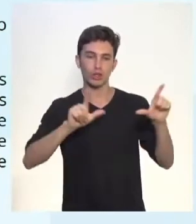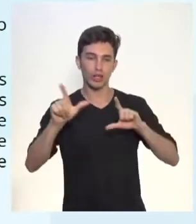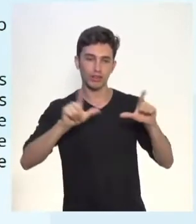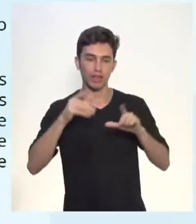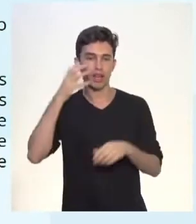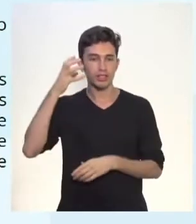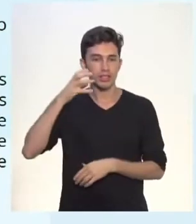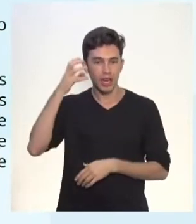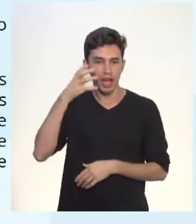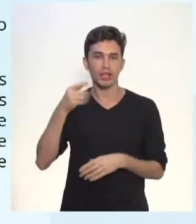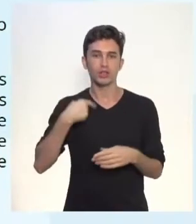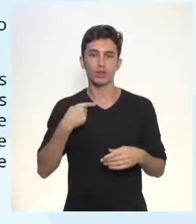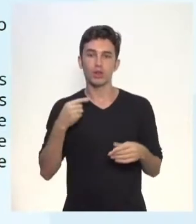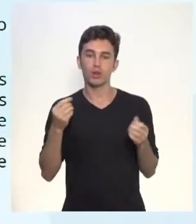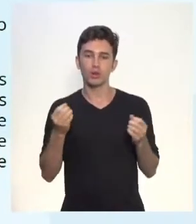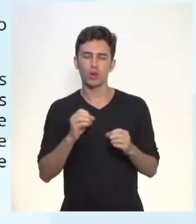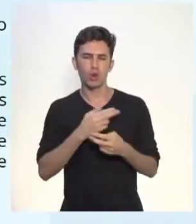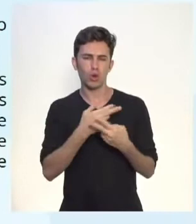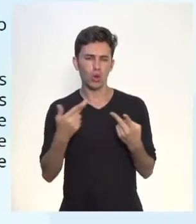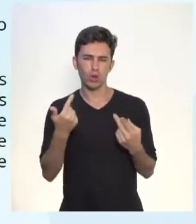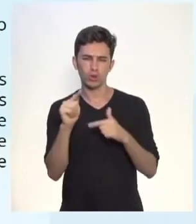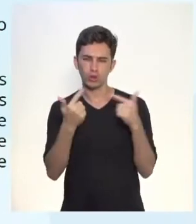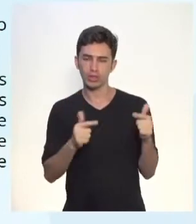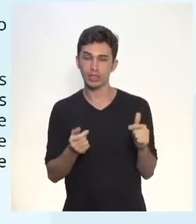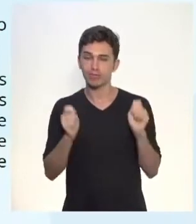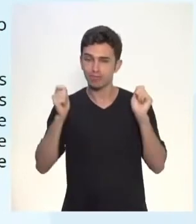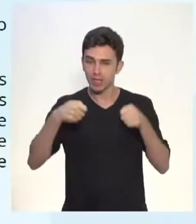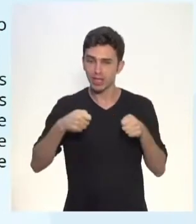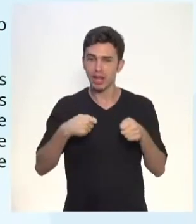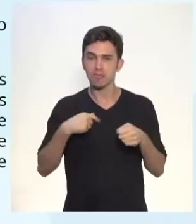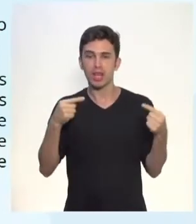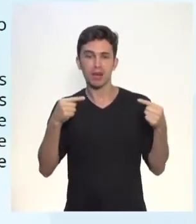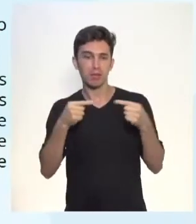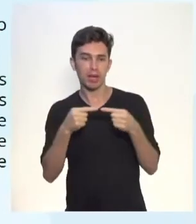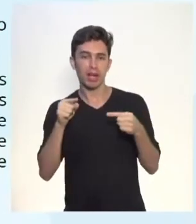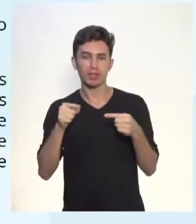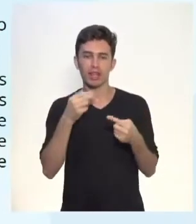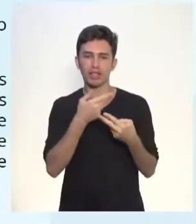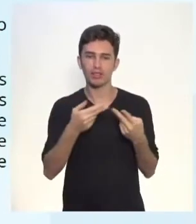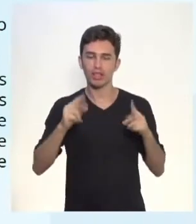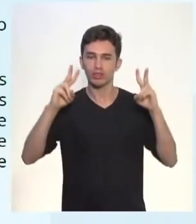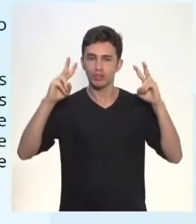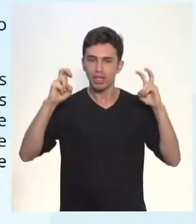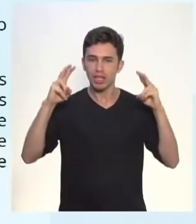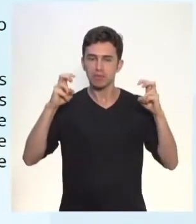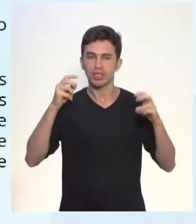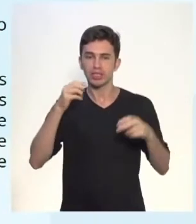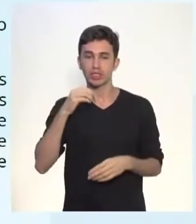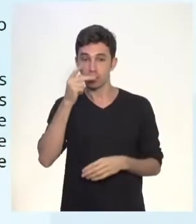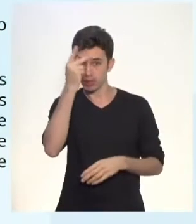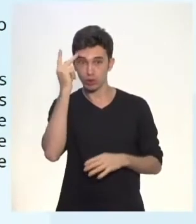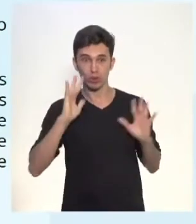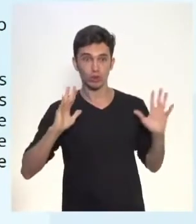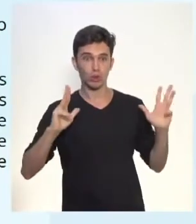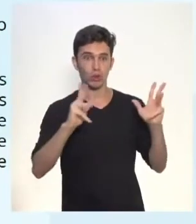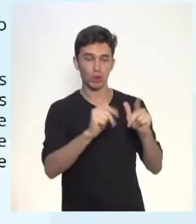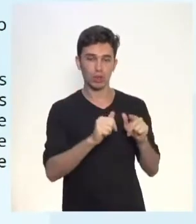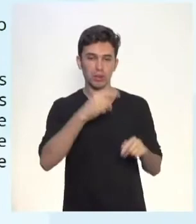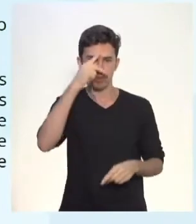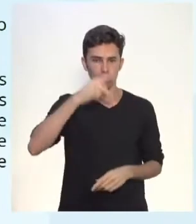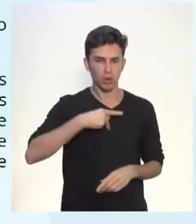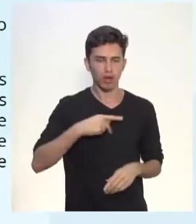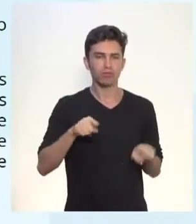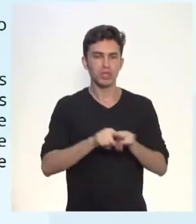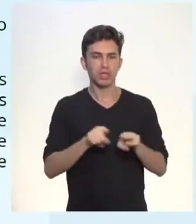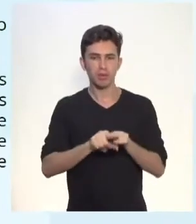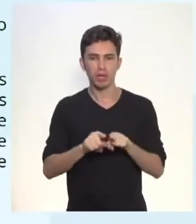a fatos e temas de interesse pessoal, local ou global, e textos orais de apreciação e opinião, orientando-se por roteiro